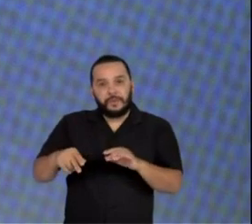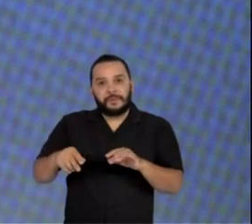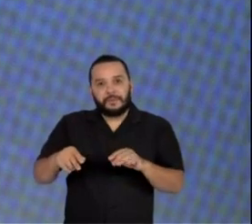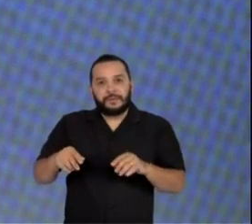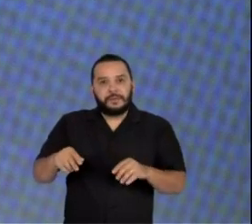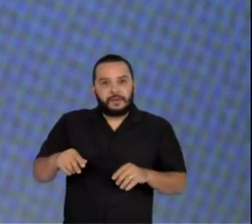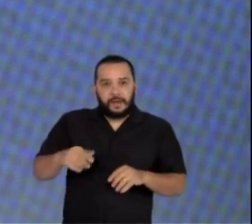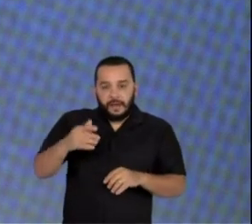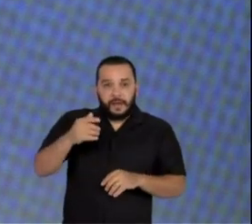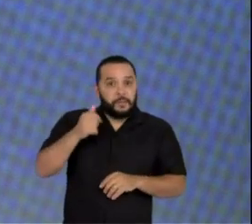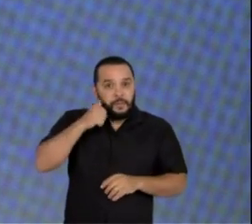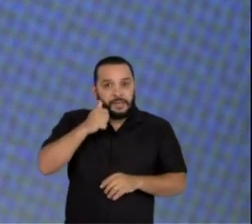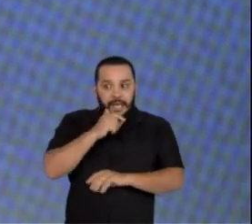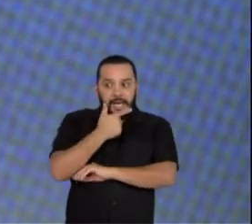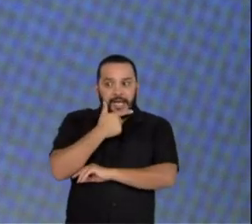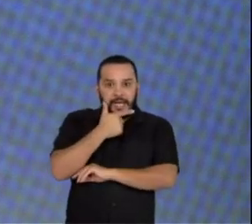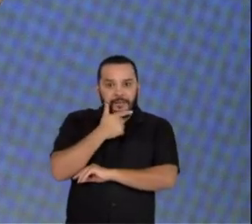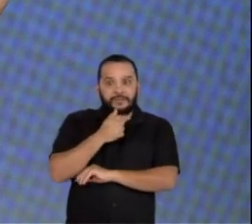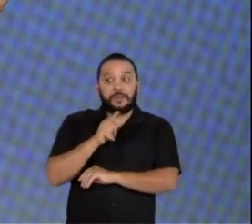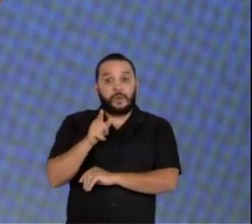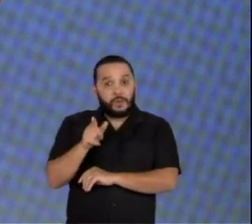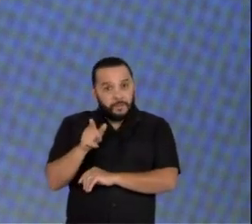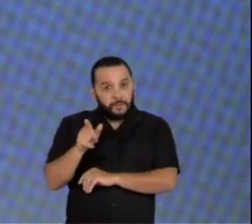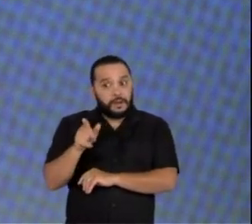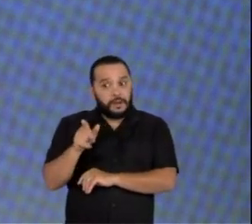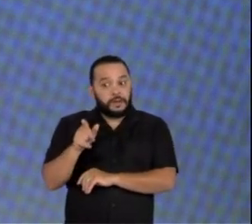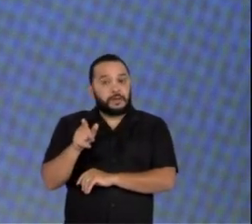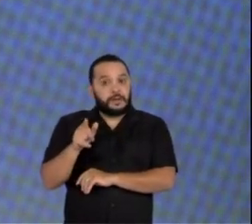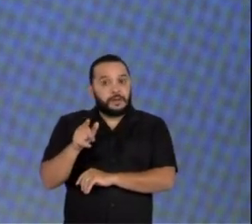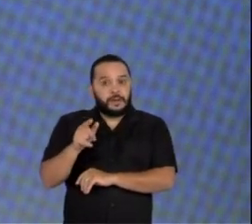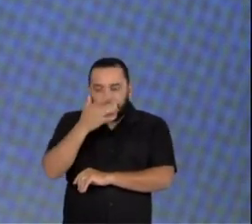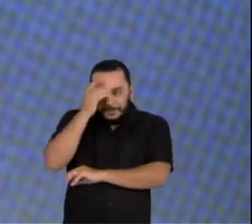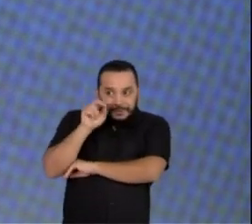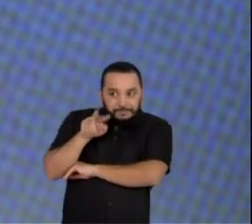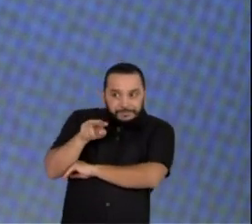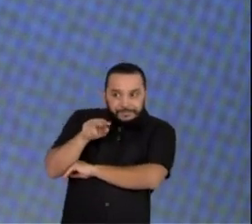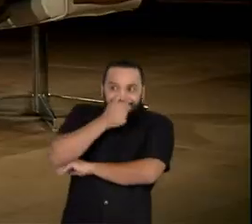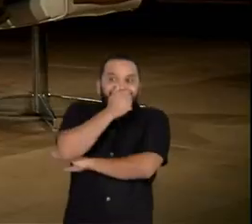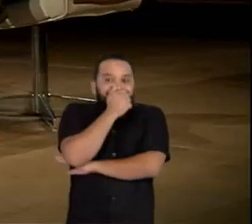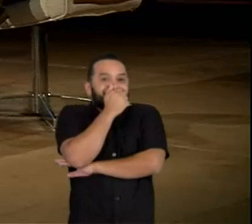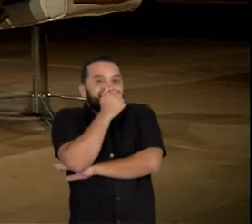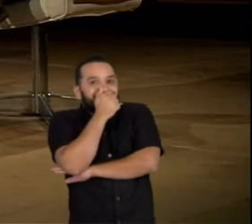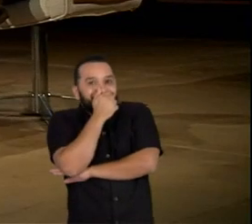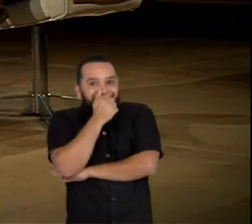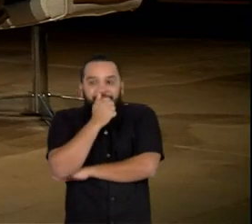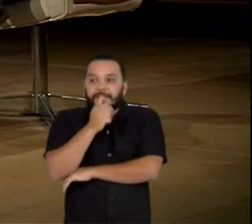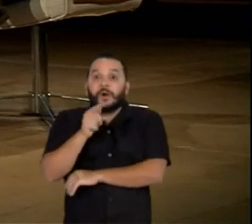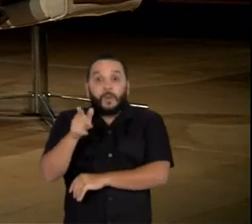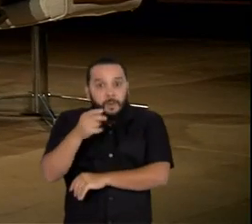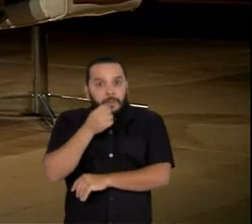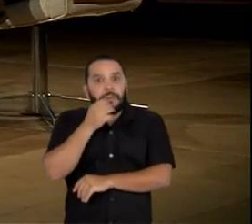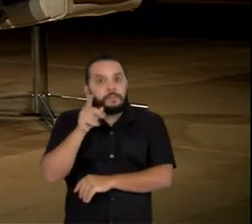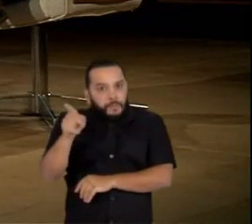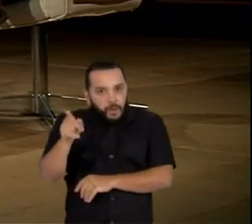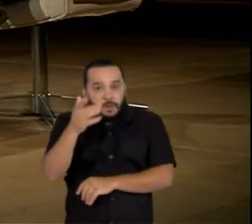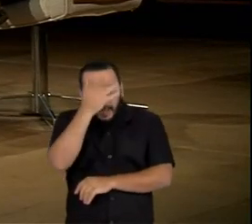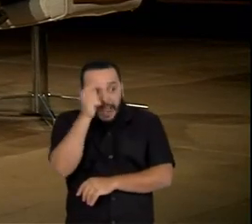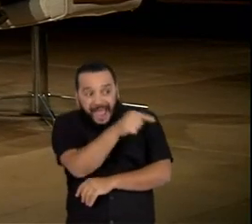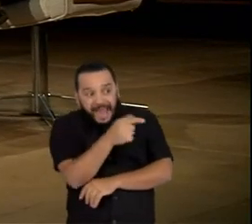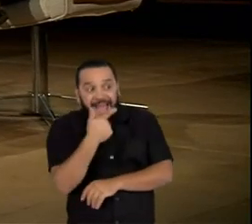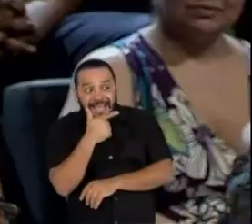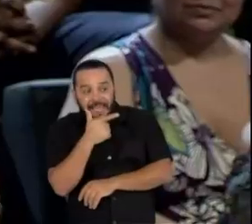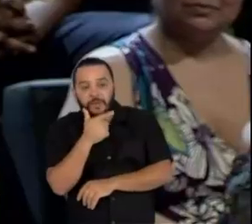alguma coisa que está acontecendo, você diz, opa, o nosso primeiro público, né? Quem se chegou aqui vai chegar lá na casa da